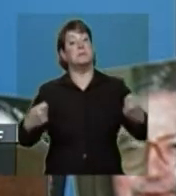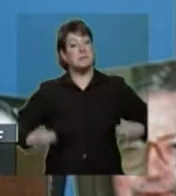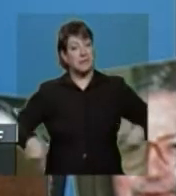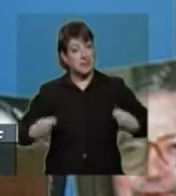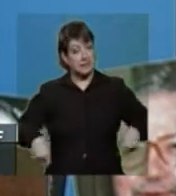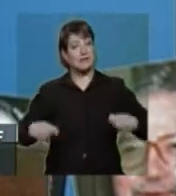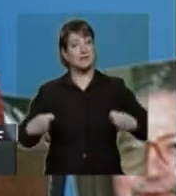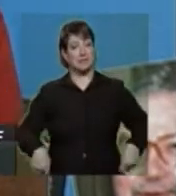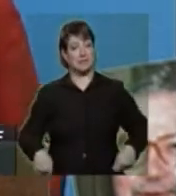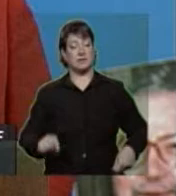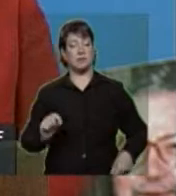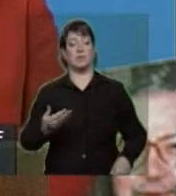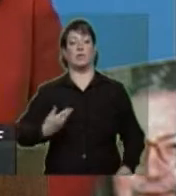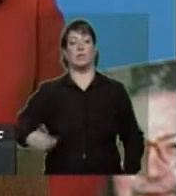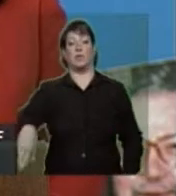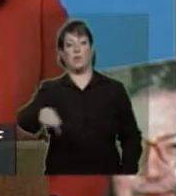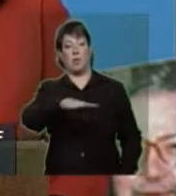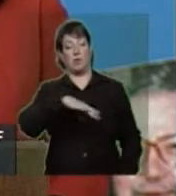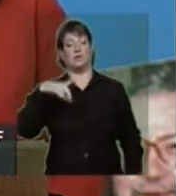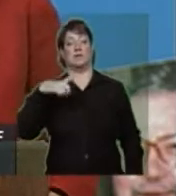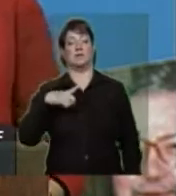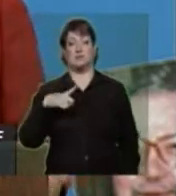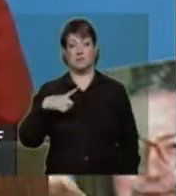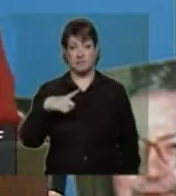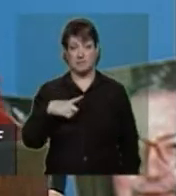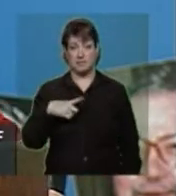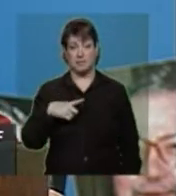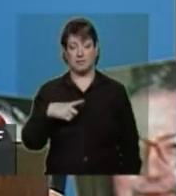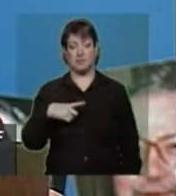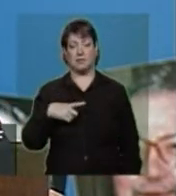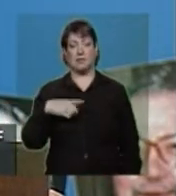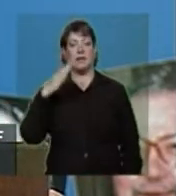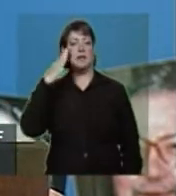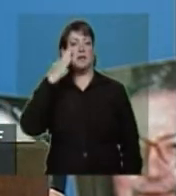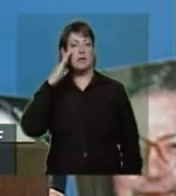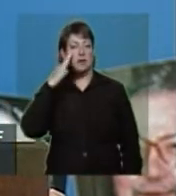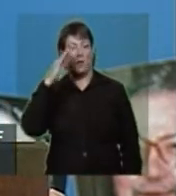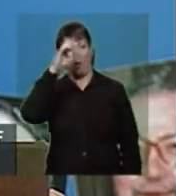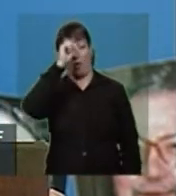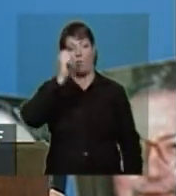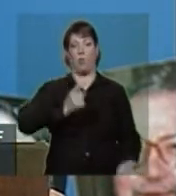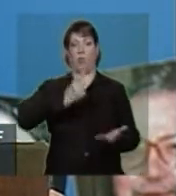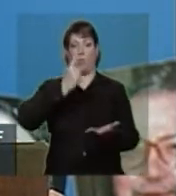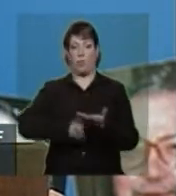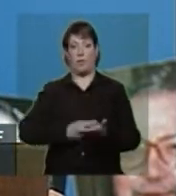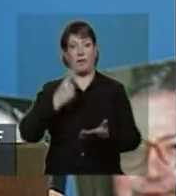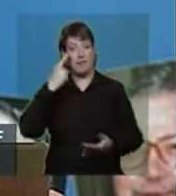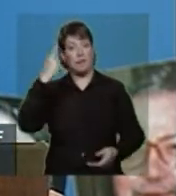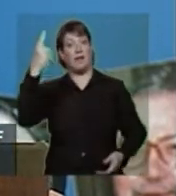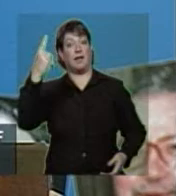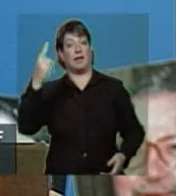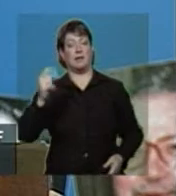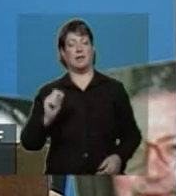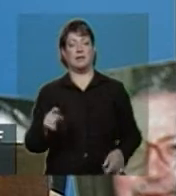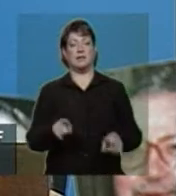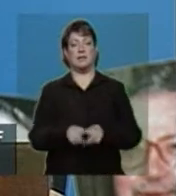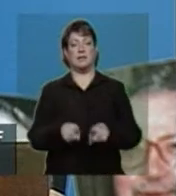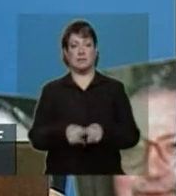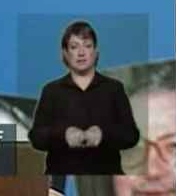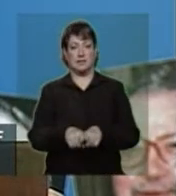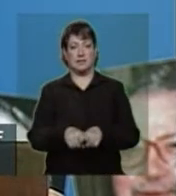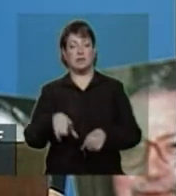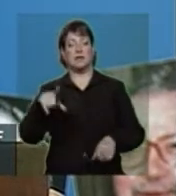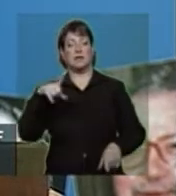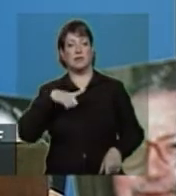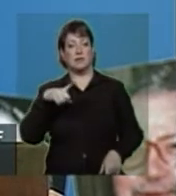necessário que nós tivéssemos compreensões, compromissos, ideias e tivéssemos, de